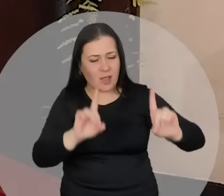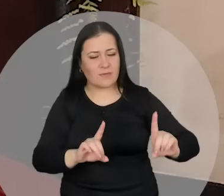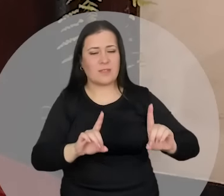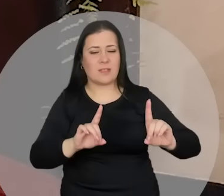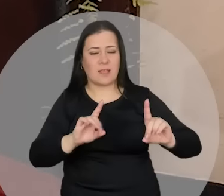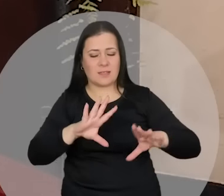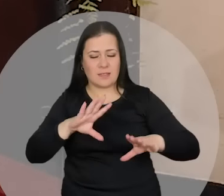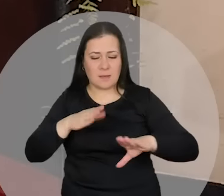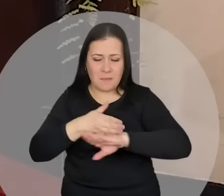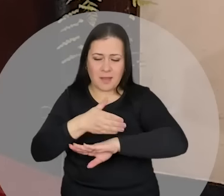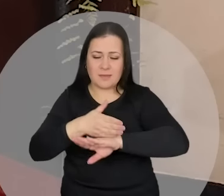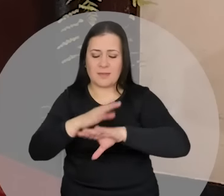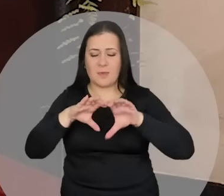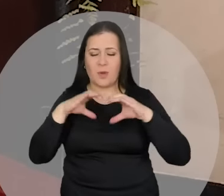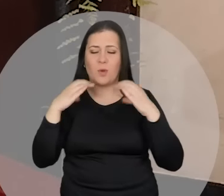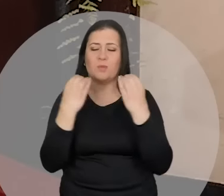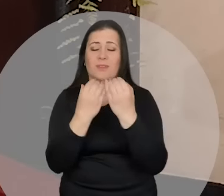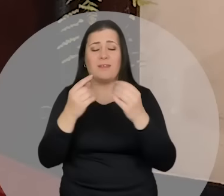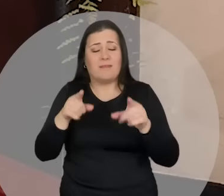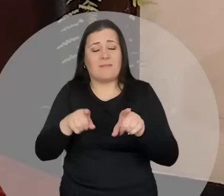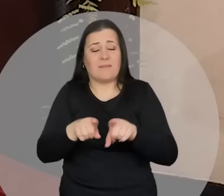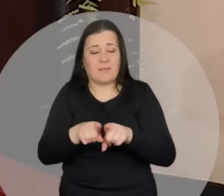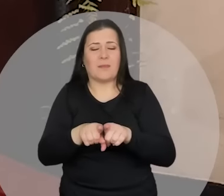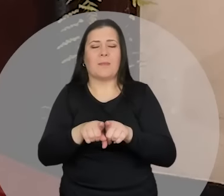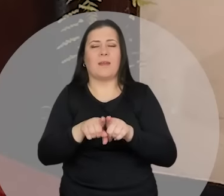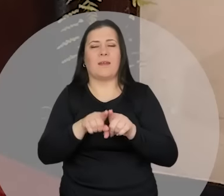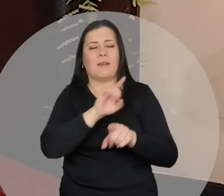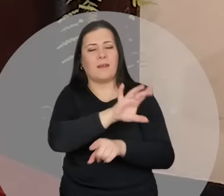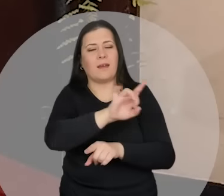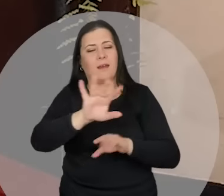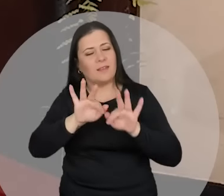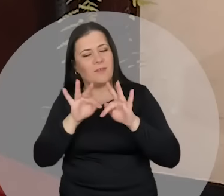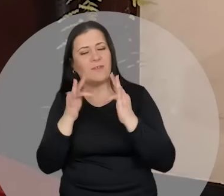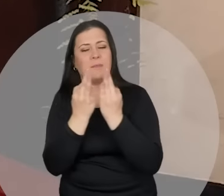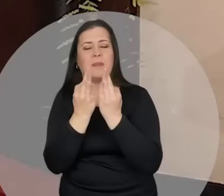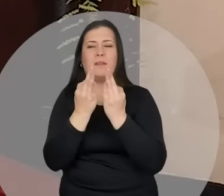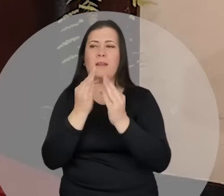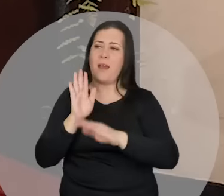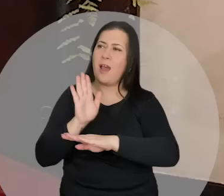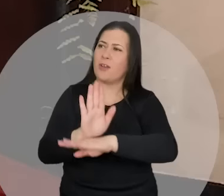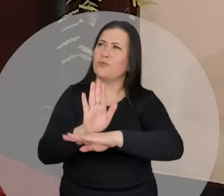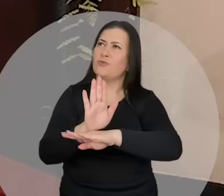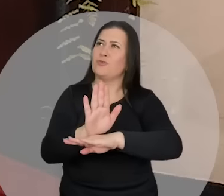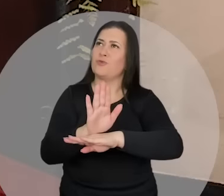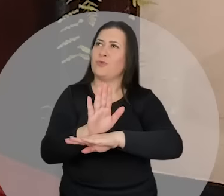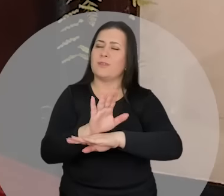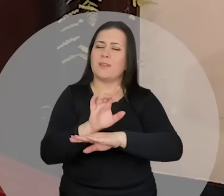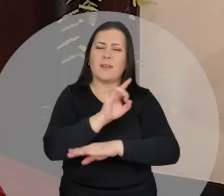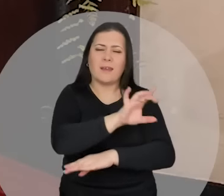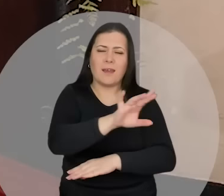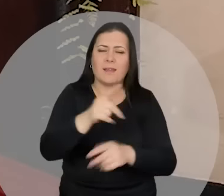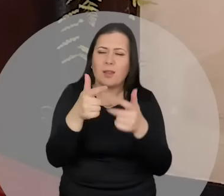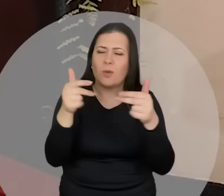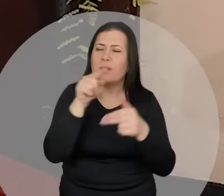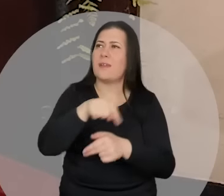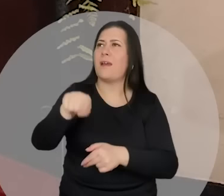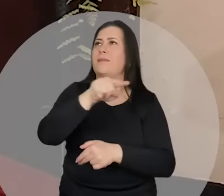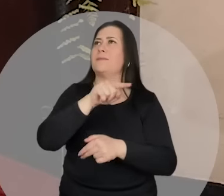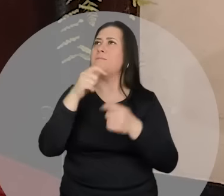nossa comunidade, bem como por suas famílias, ajuda-as em suas necessidades